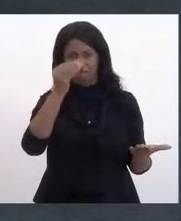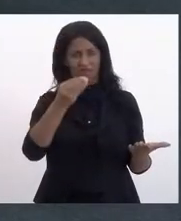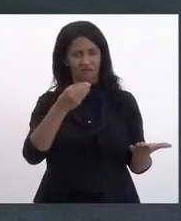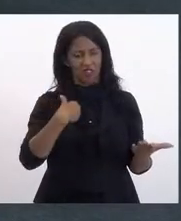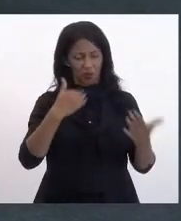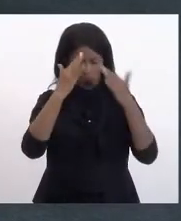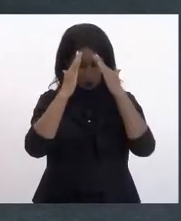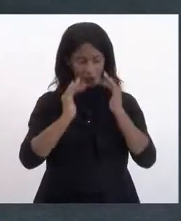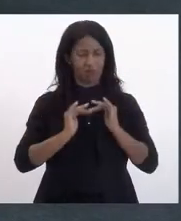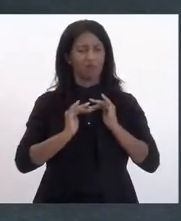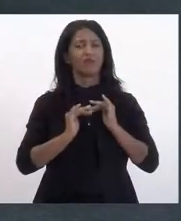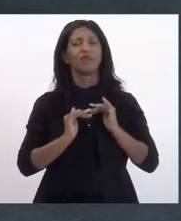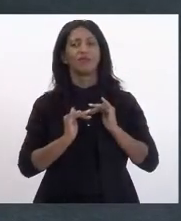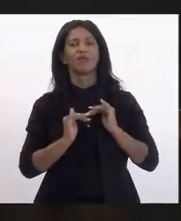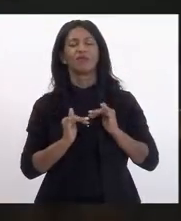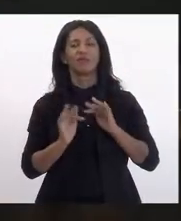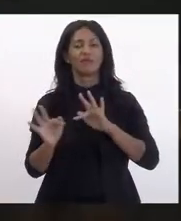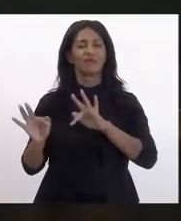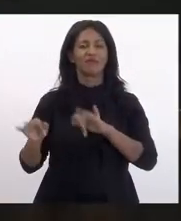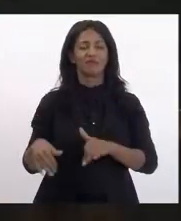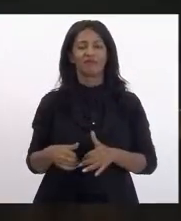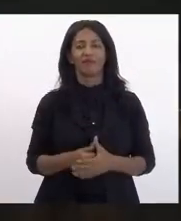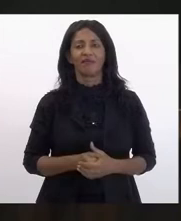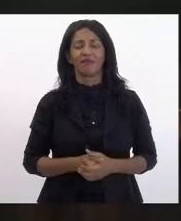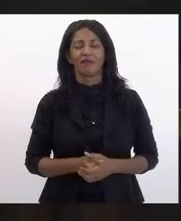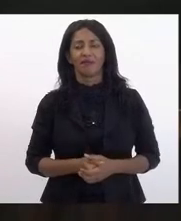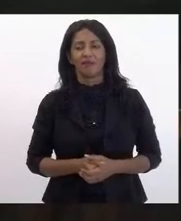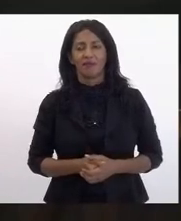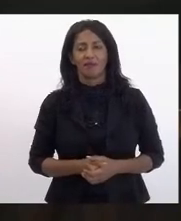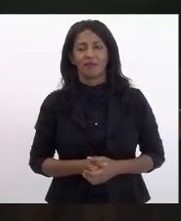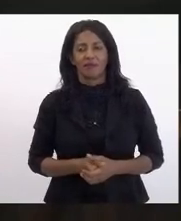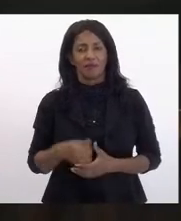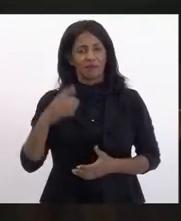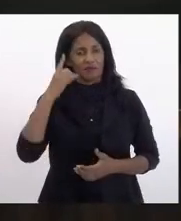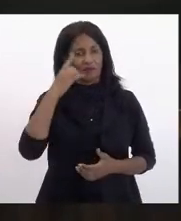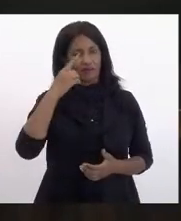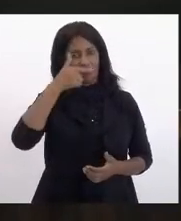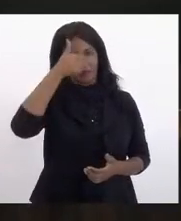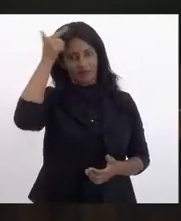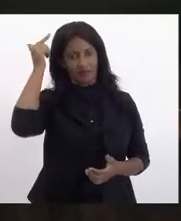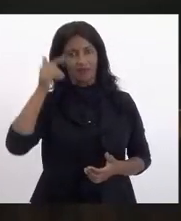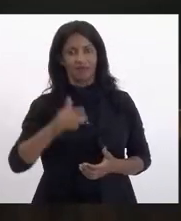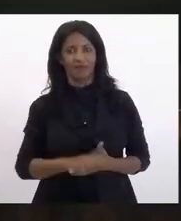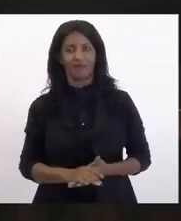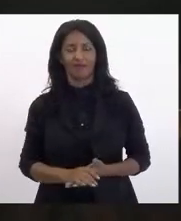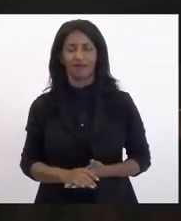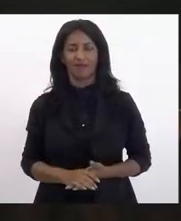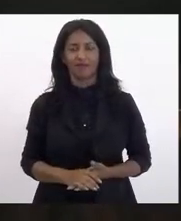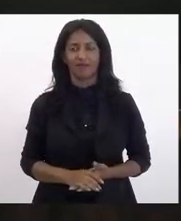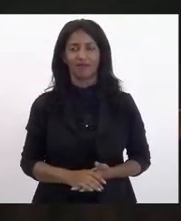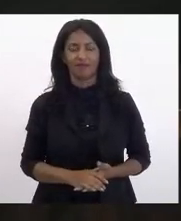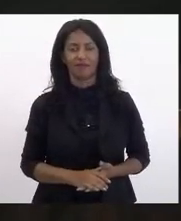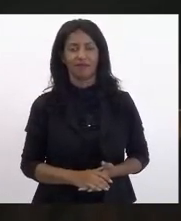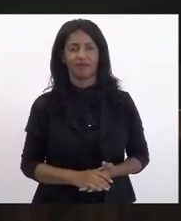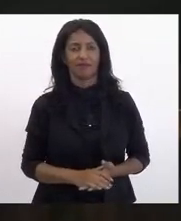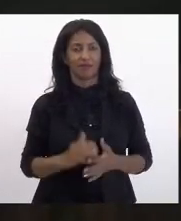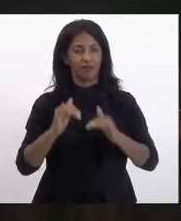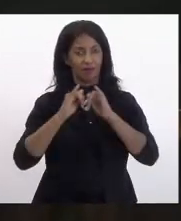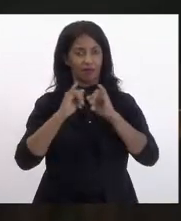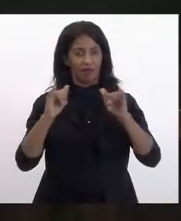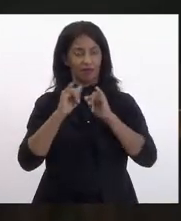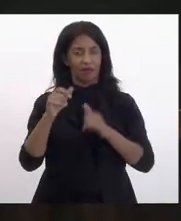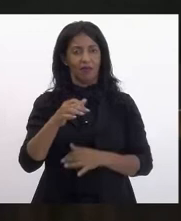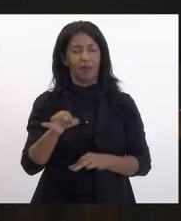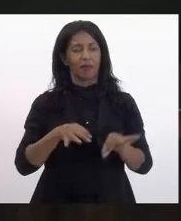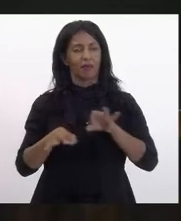cumpro. Ao final, declaração de voto, o deputado... Já está anotadinho aqui. Anuncio o